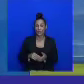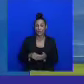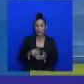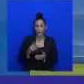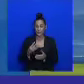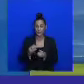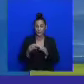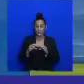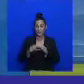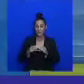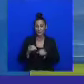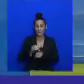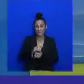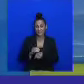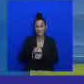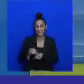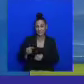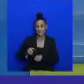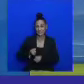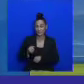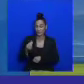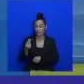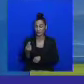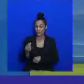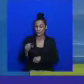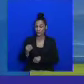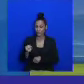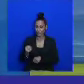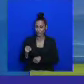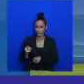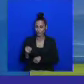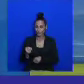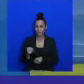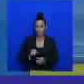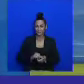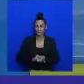Quarta bola cinza número 28.